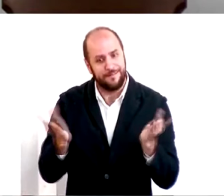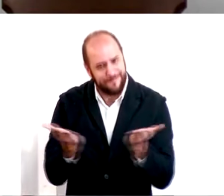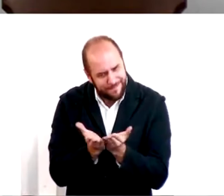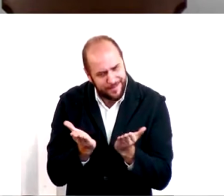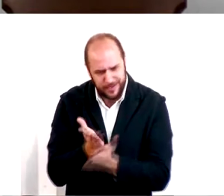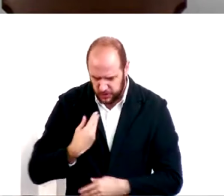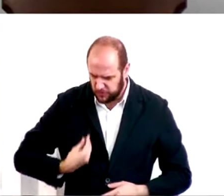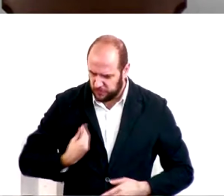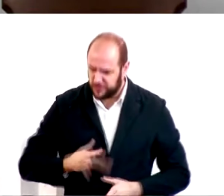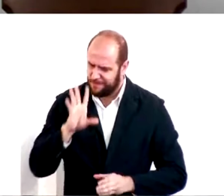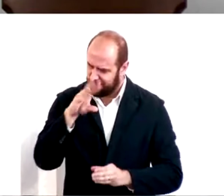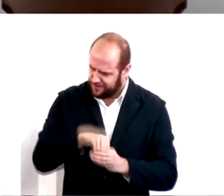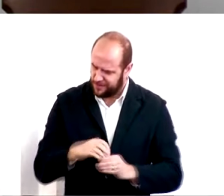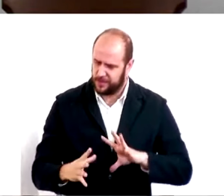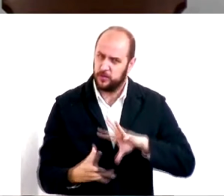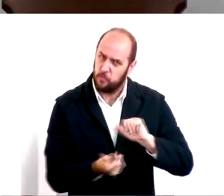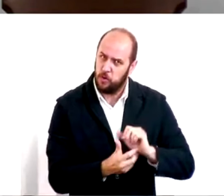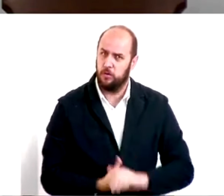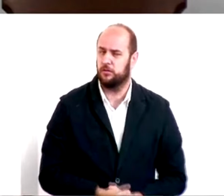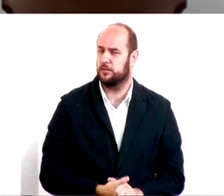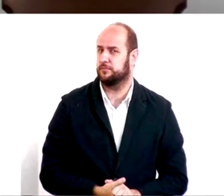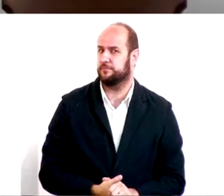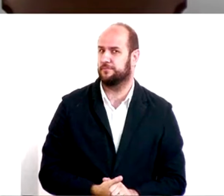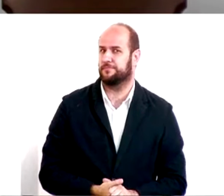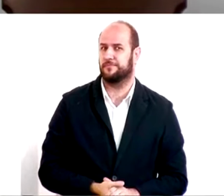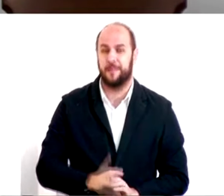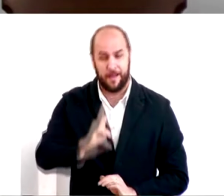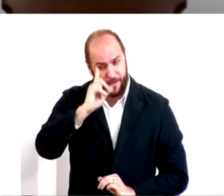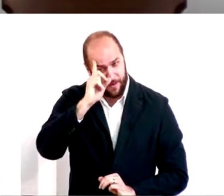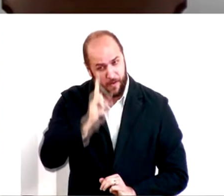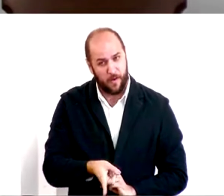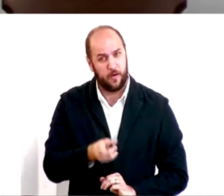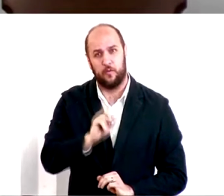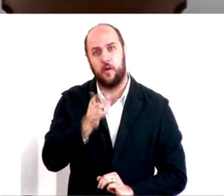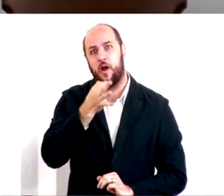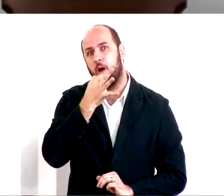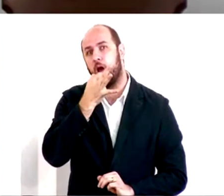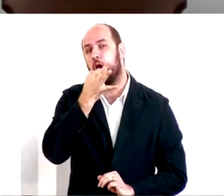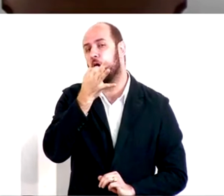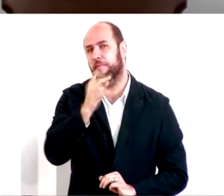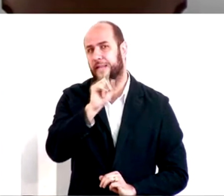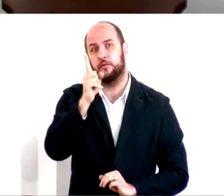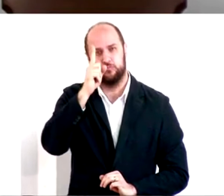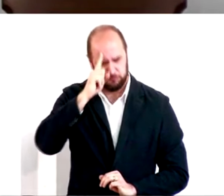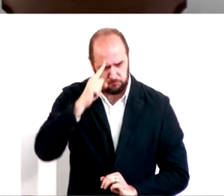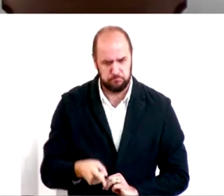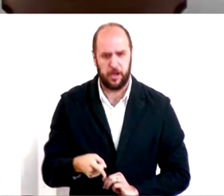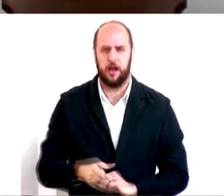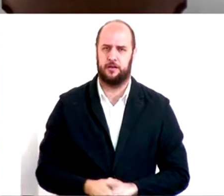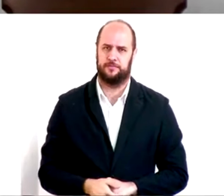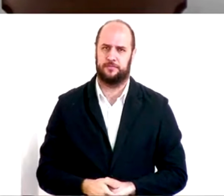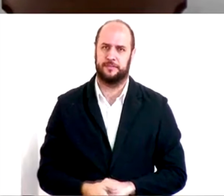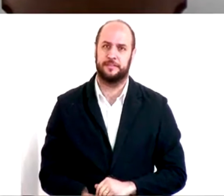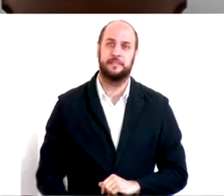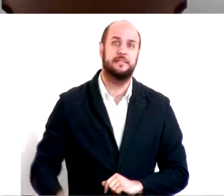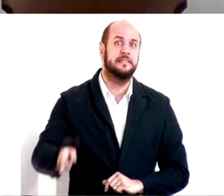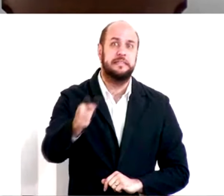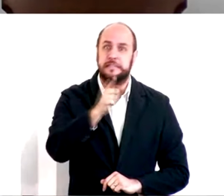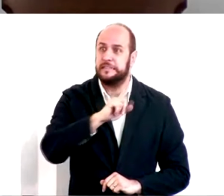mundo. Ordens, meus irmãos, não é sugestão. Ordens. Não cabe